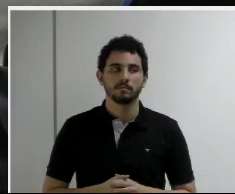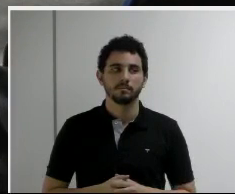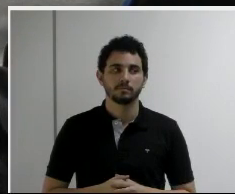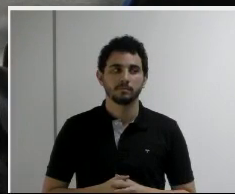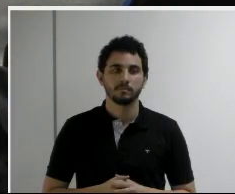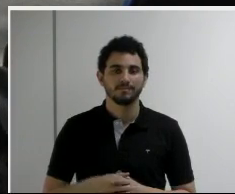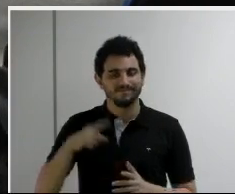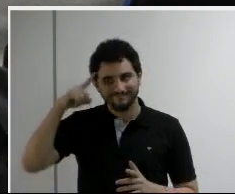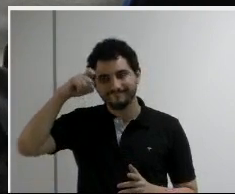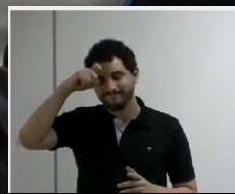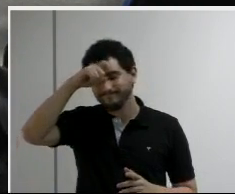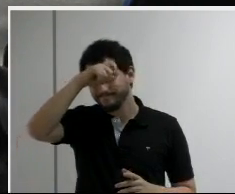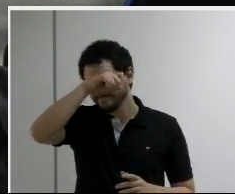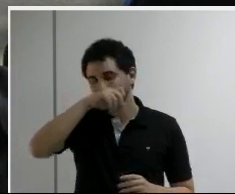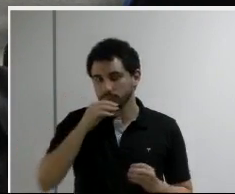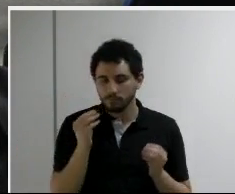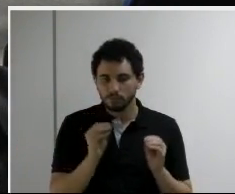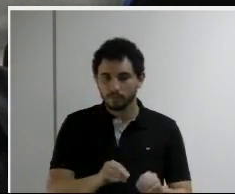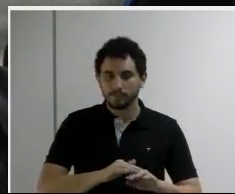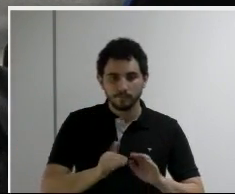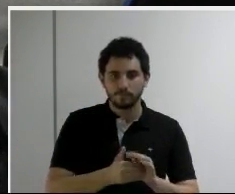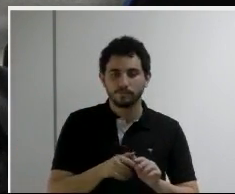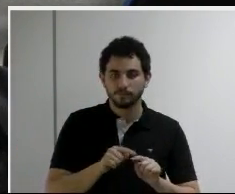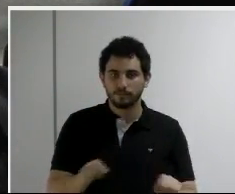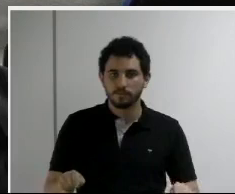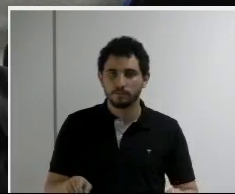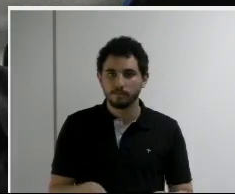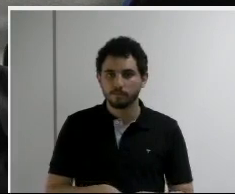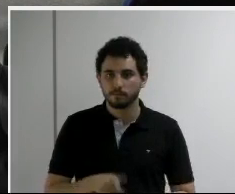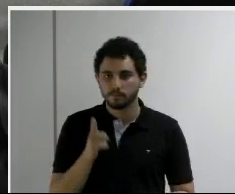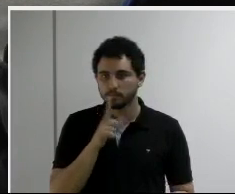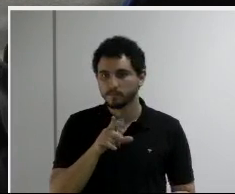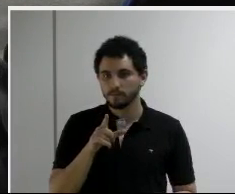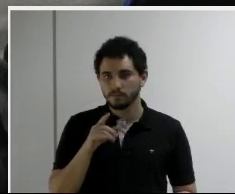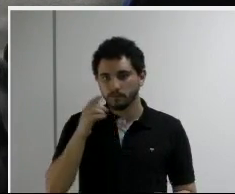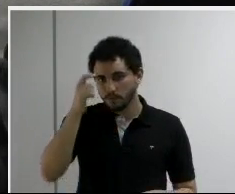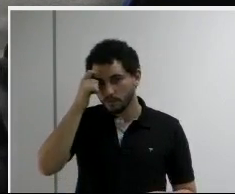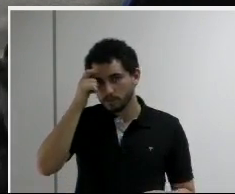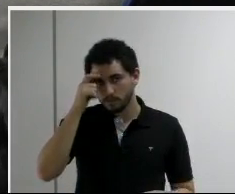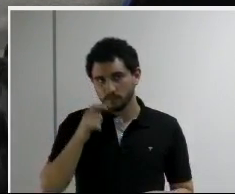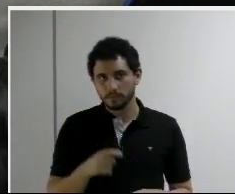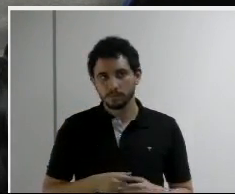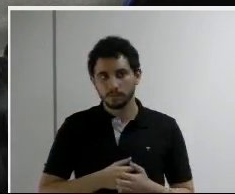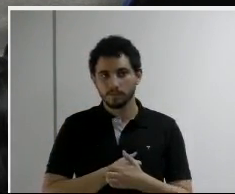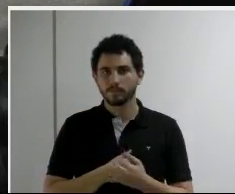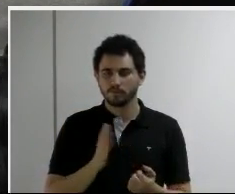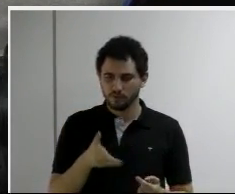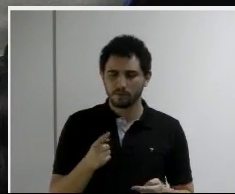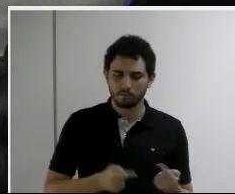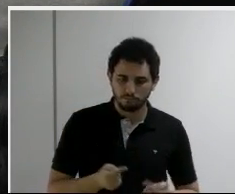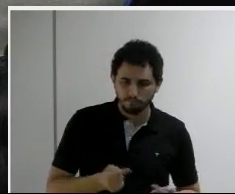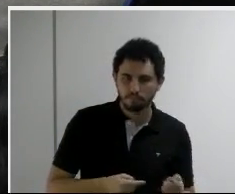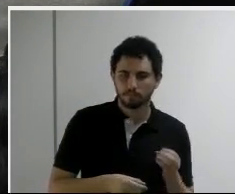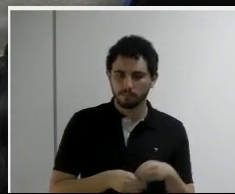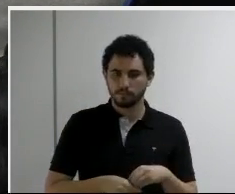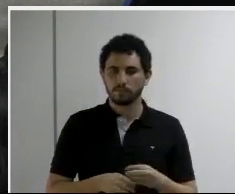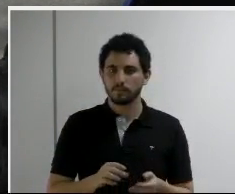é aquela dificuldade, né? De colocar tudo lá e de obter o consenso, né? Tal. Mas, assim, teve essa discussão lá na